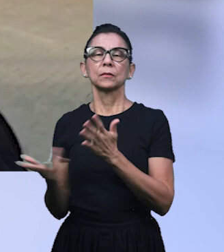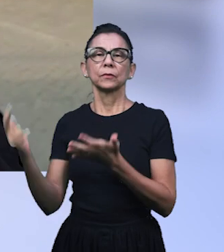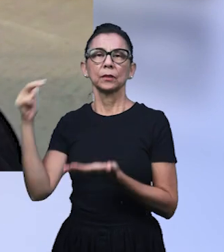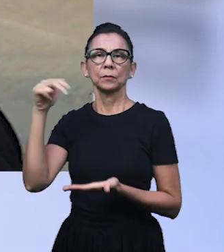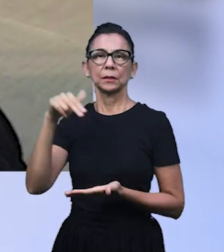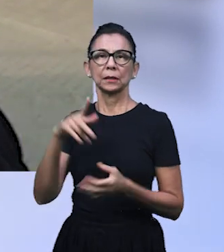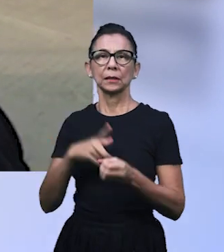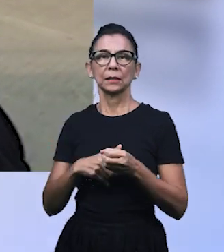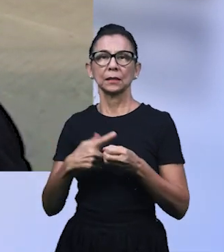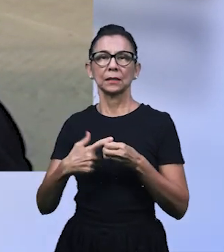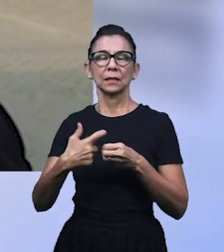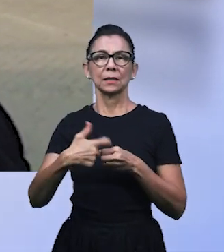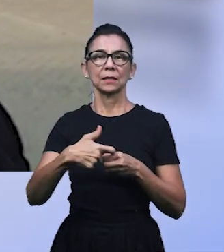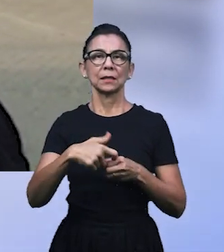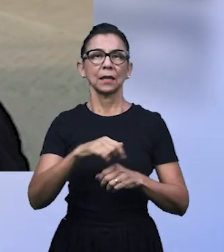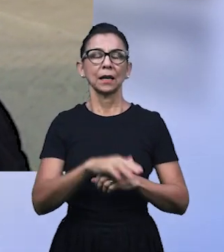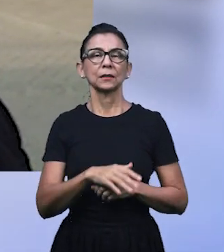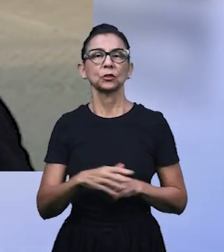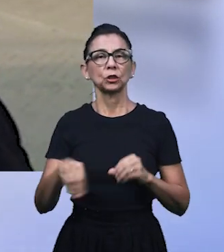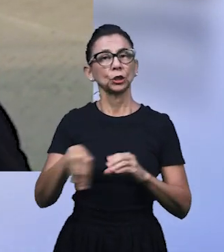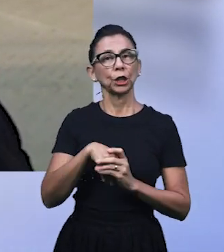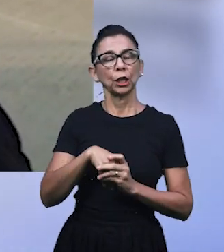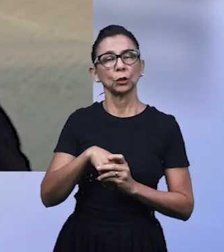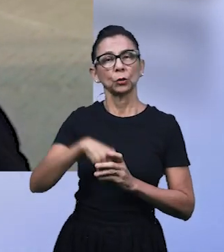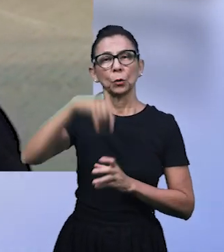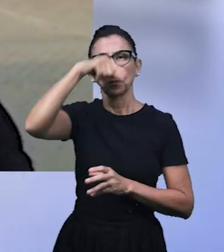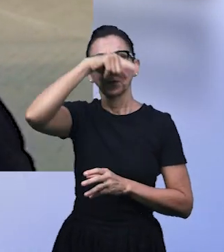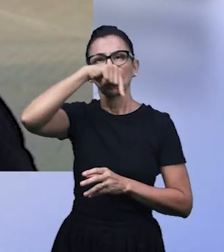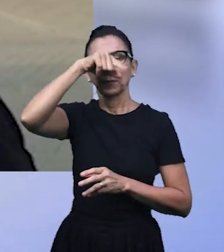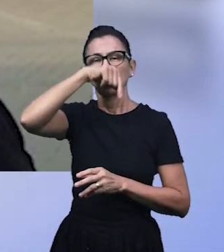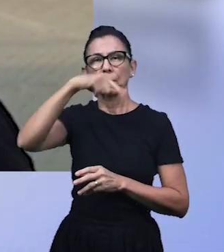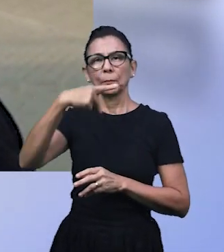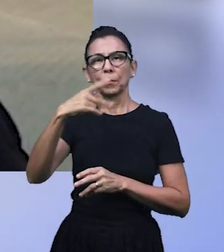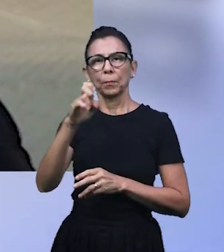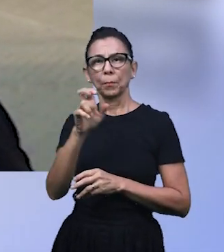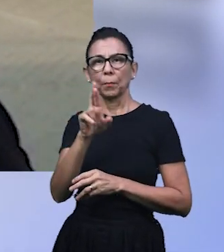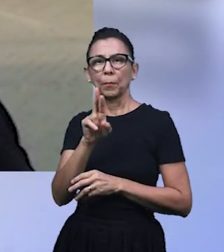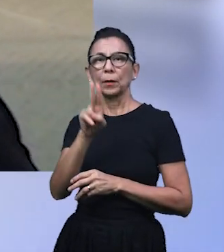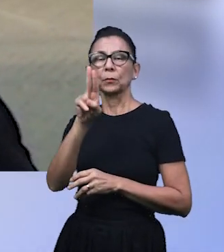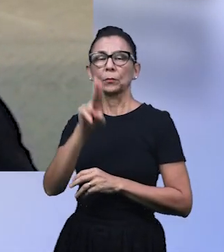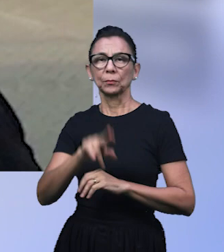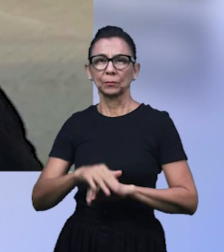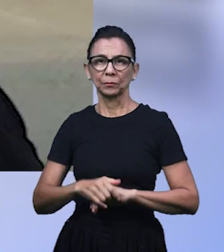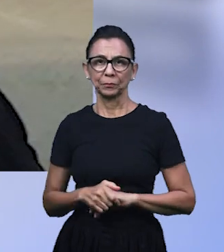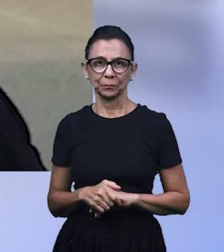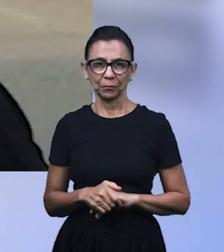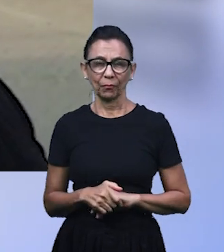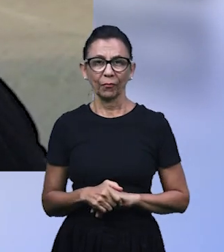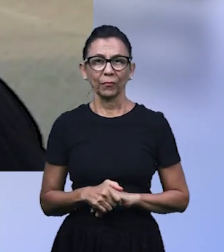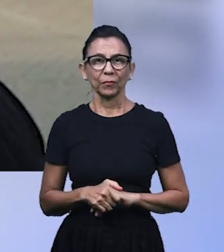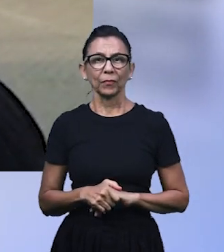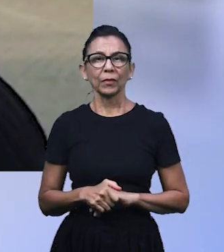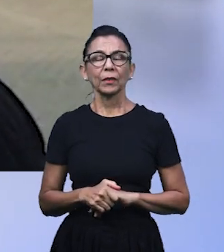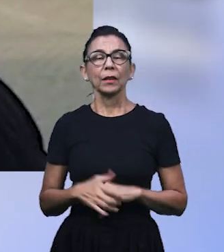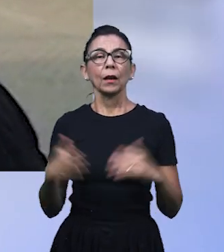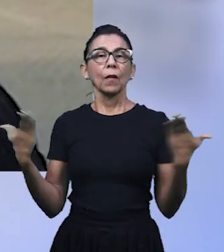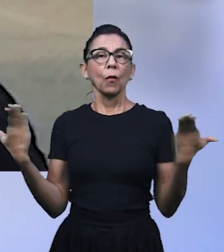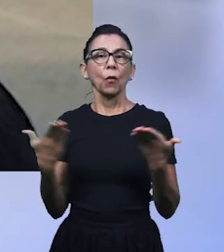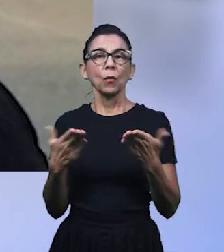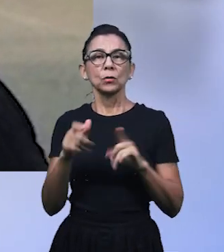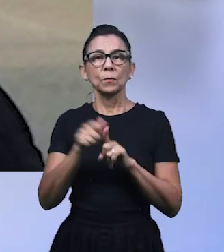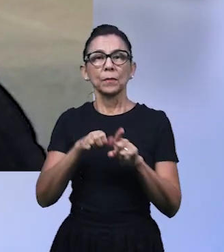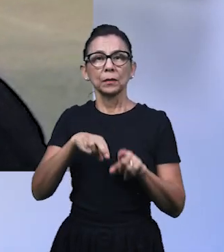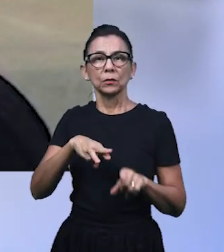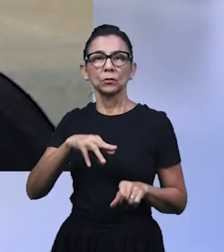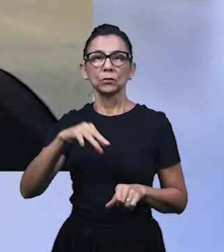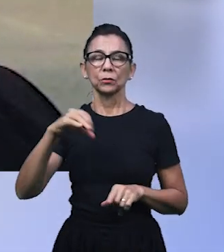aqui na cidade de Casa Grande, no Peru. Hoje é dia 20 de maio de 2022, onde nós teremos a consagração